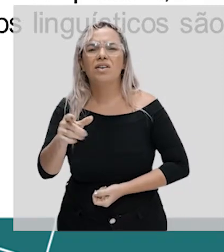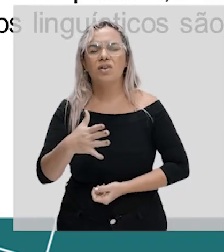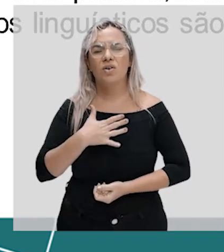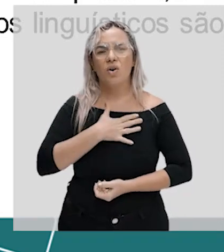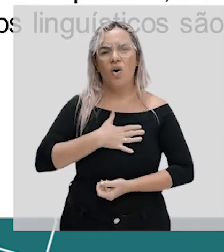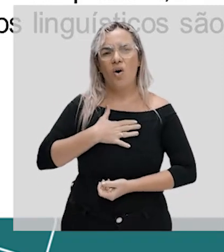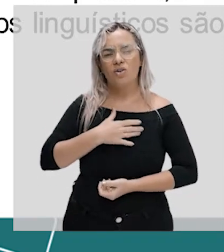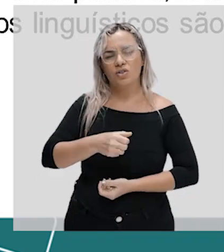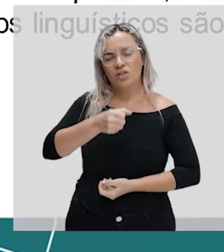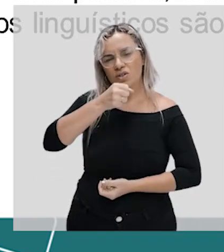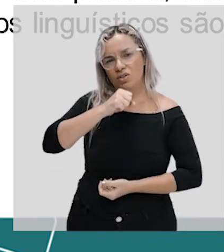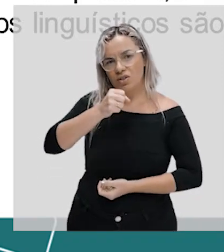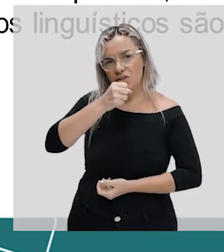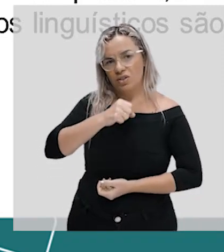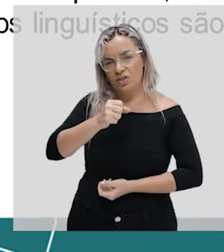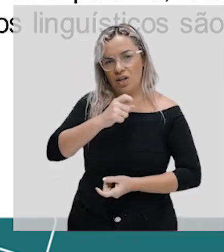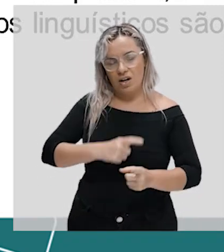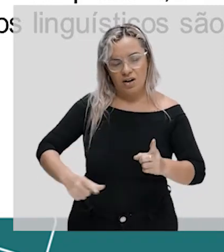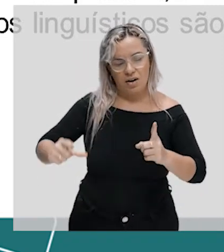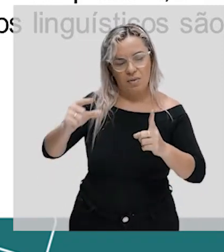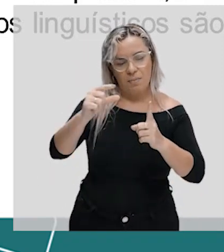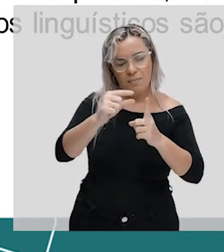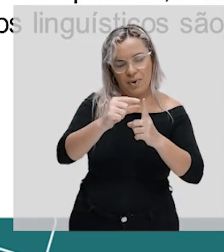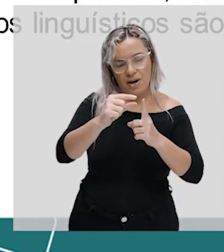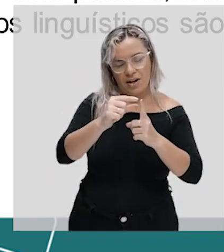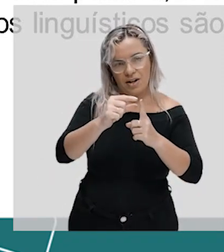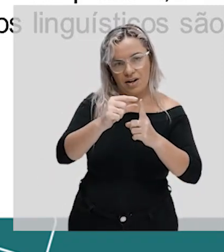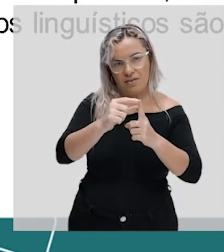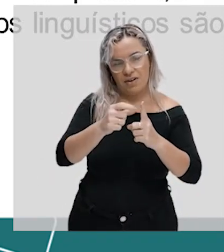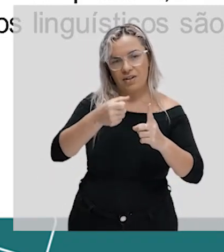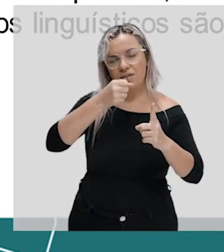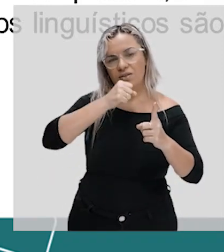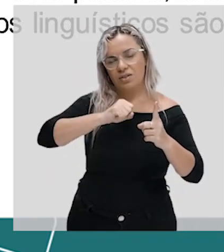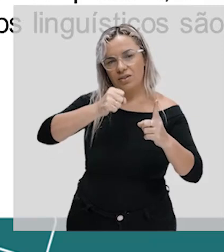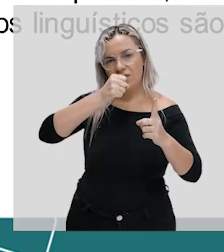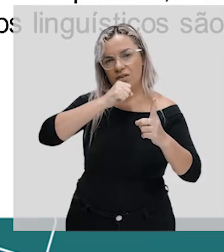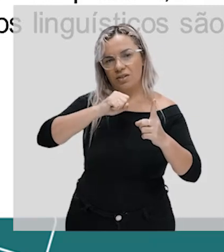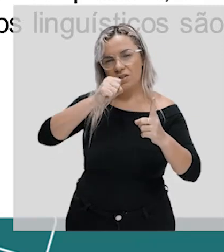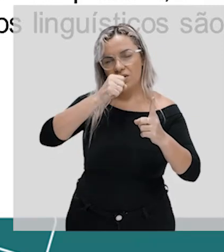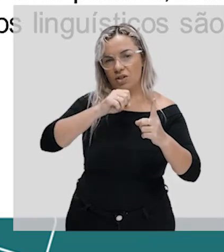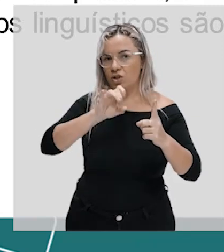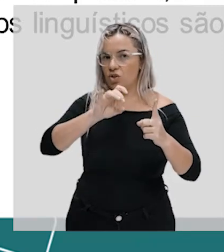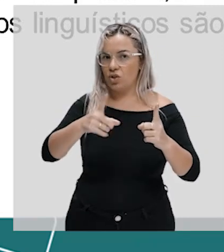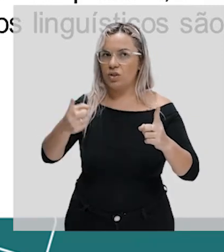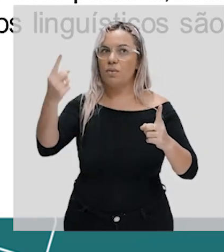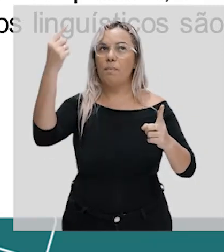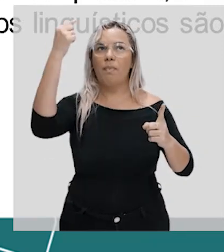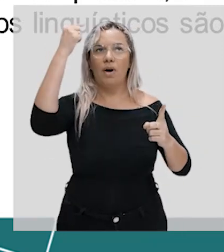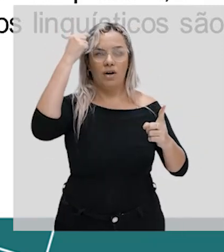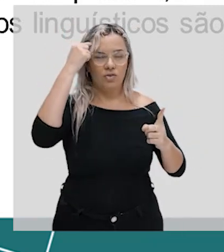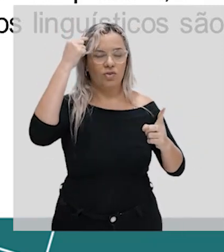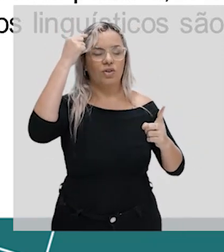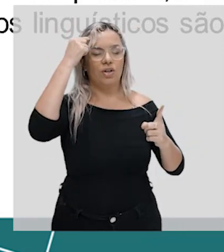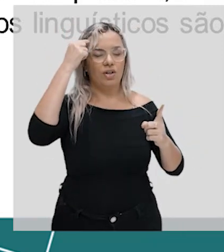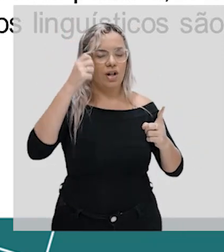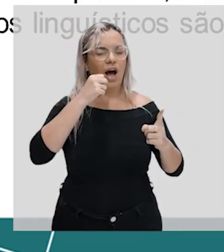a palavra sorvete, mas na sua mente você imagina. Então, quando eu digo